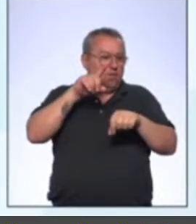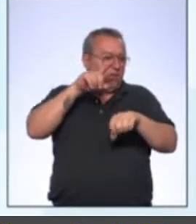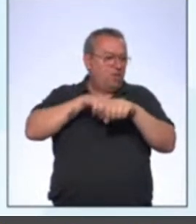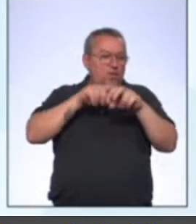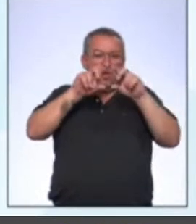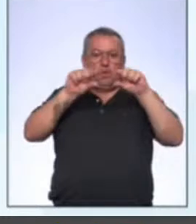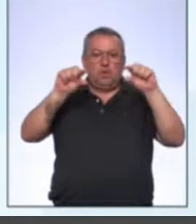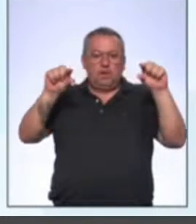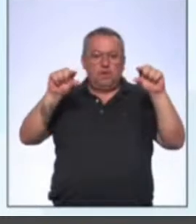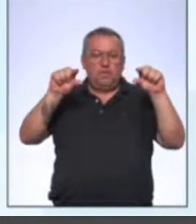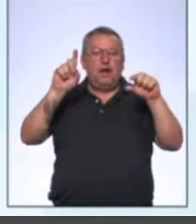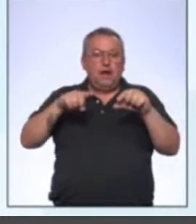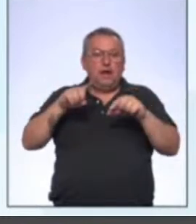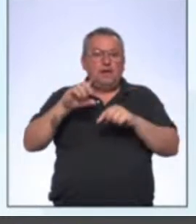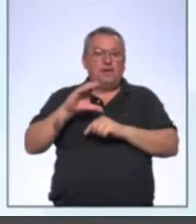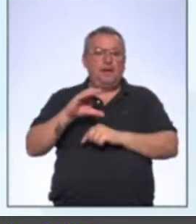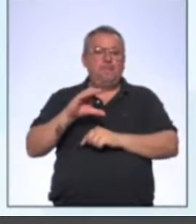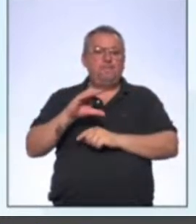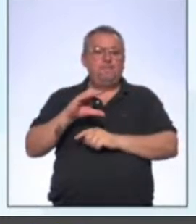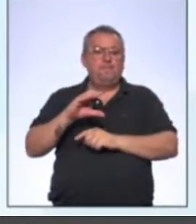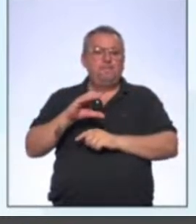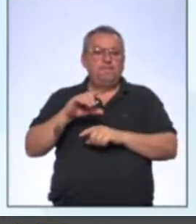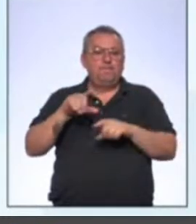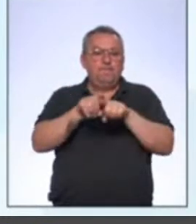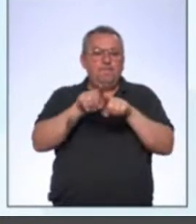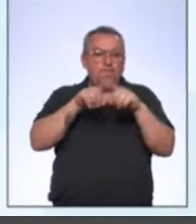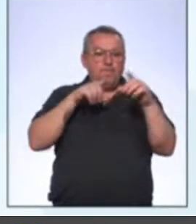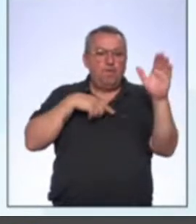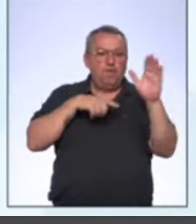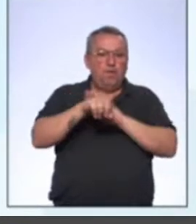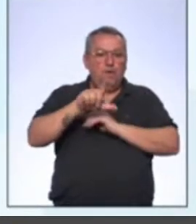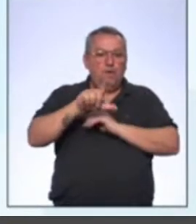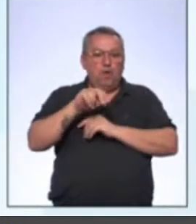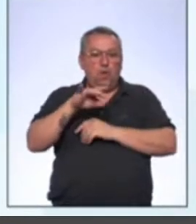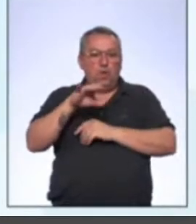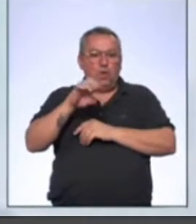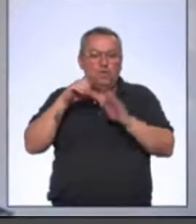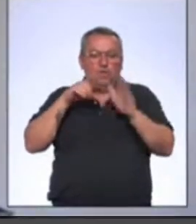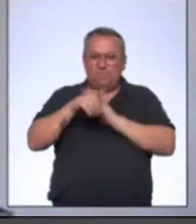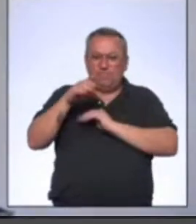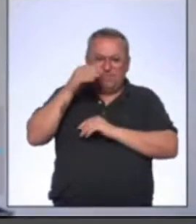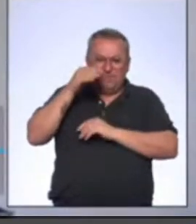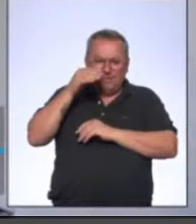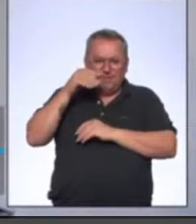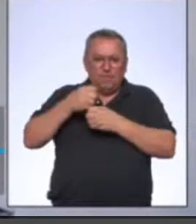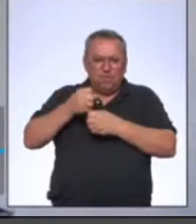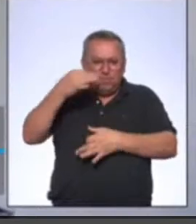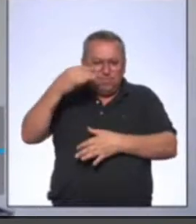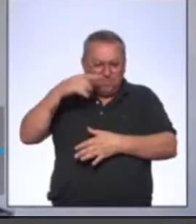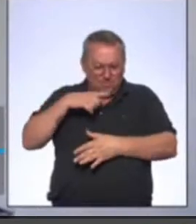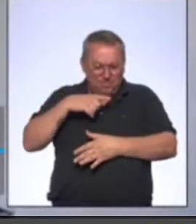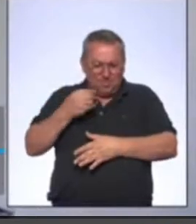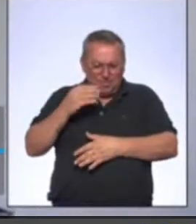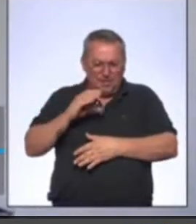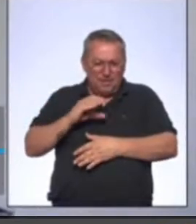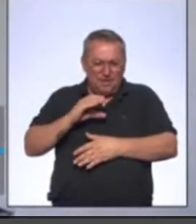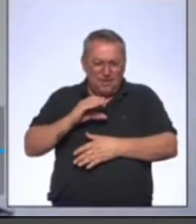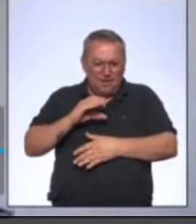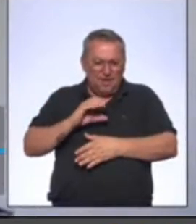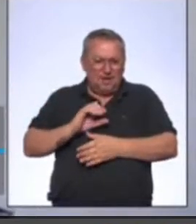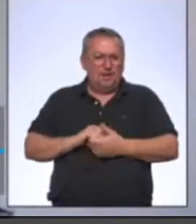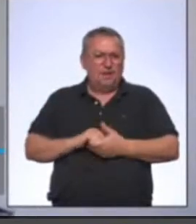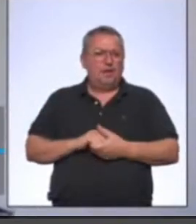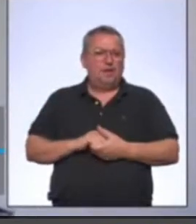texto é a alternativa C. E aí eu vou ter que perguntar para a Lourdes, que eu estou muito curioso. Será que tem muita alternativa C?